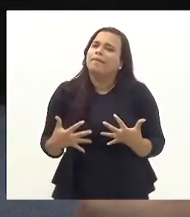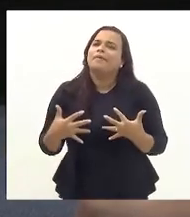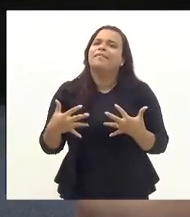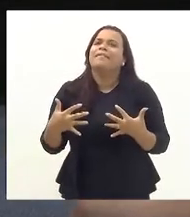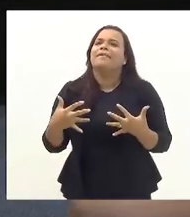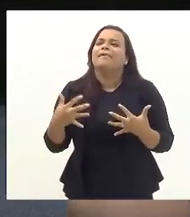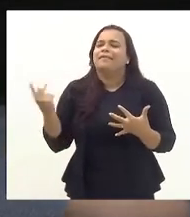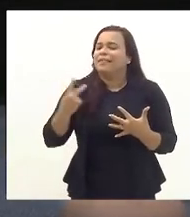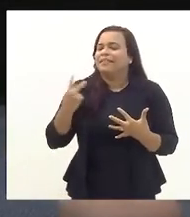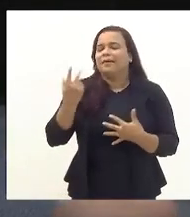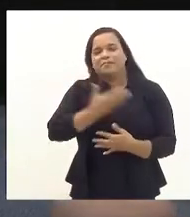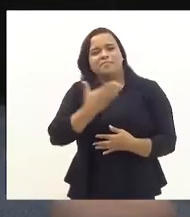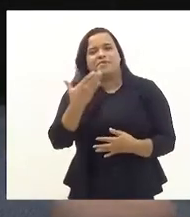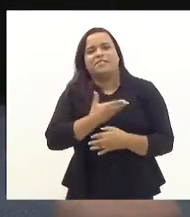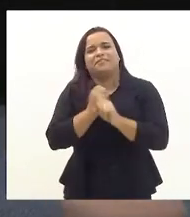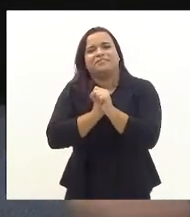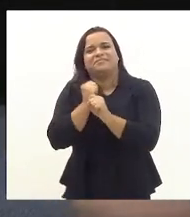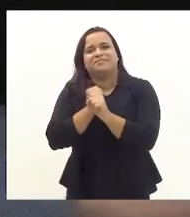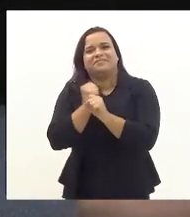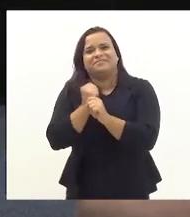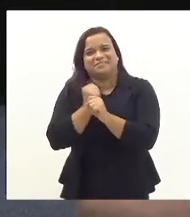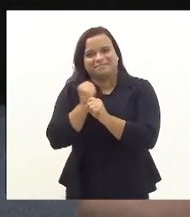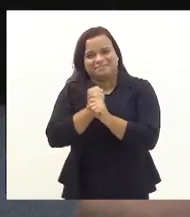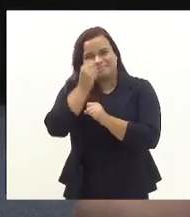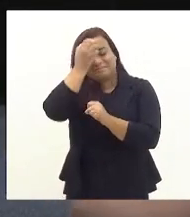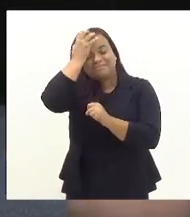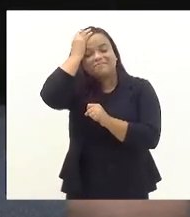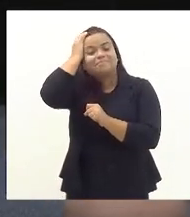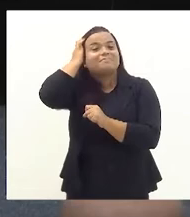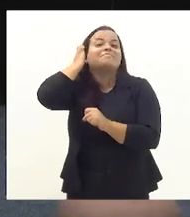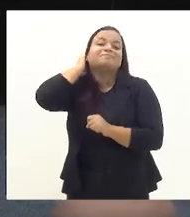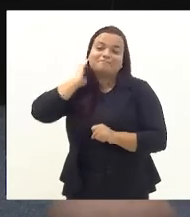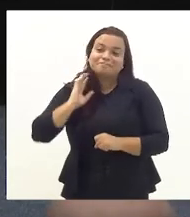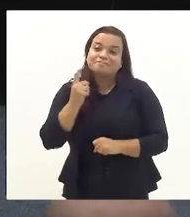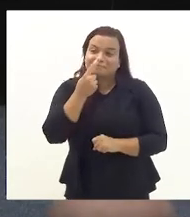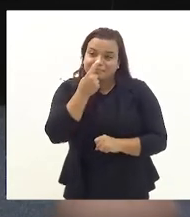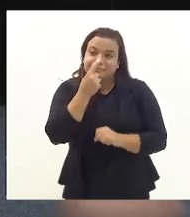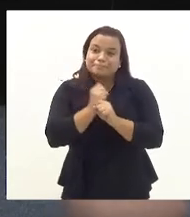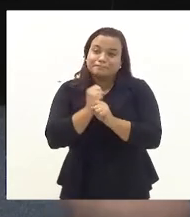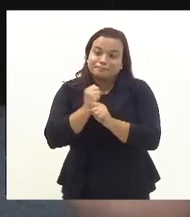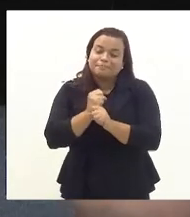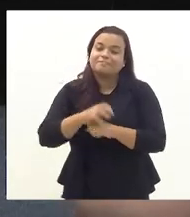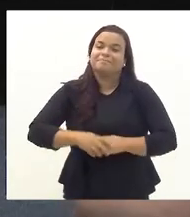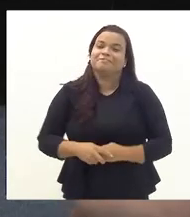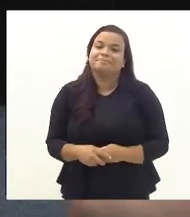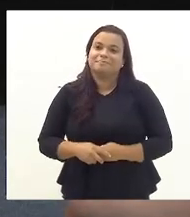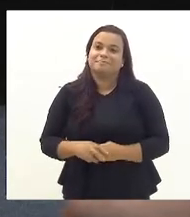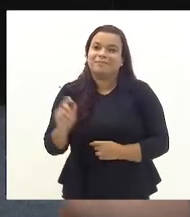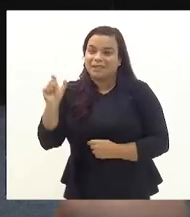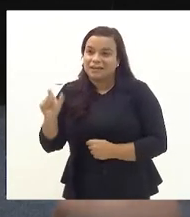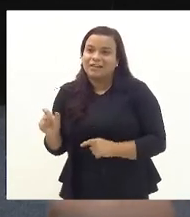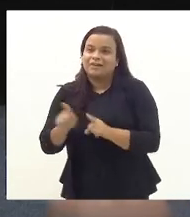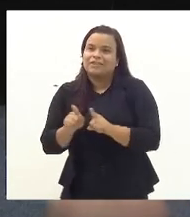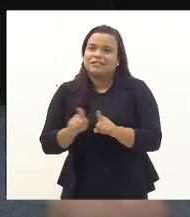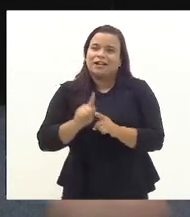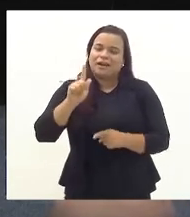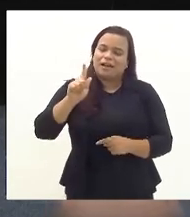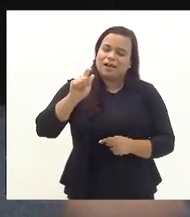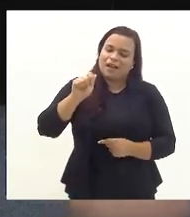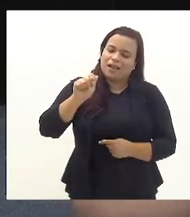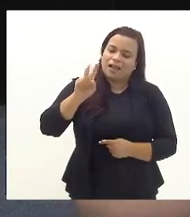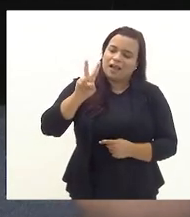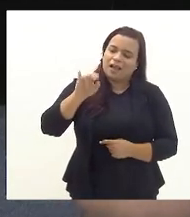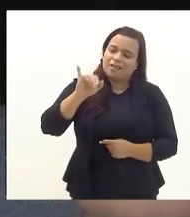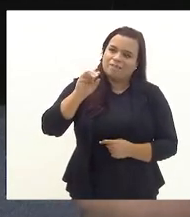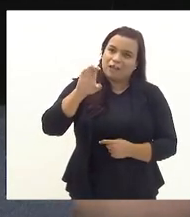conquistamos essa amizade no decorrer dos anos, né? Tanto ele como da Gaviões, eu como da